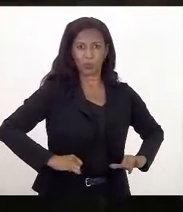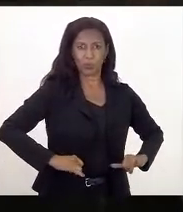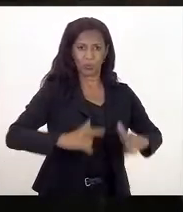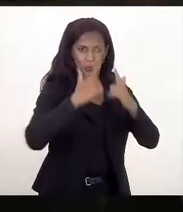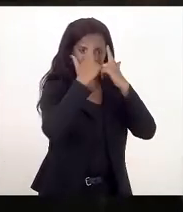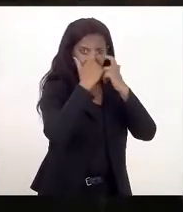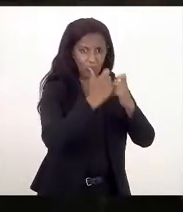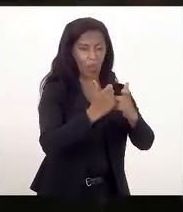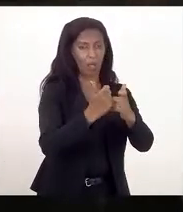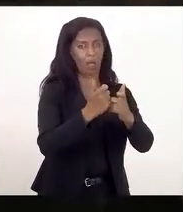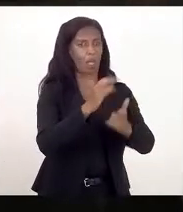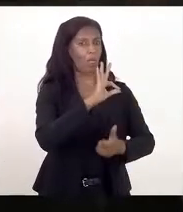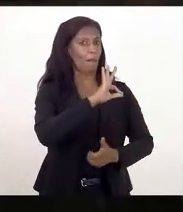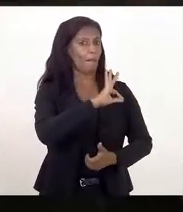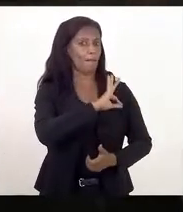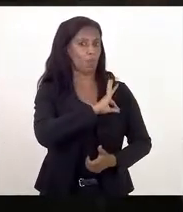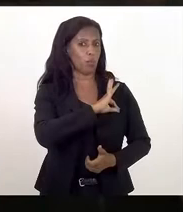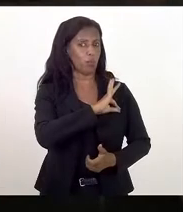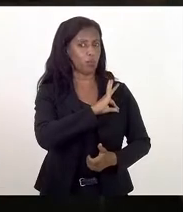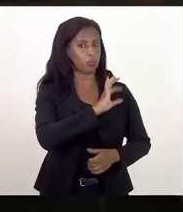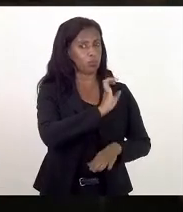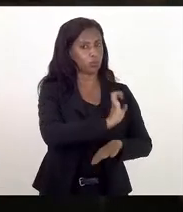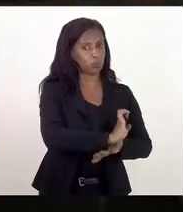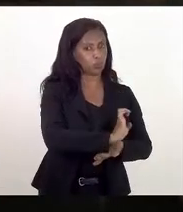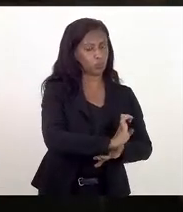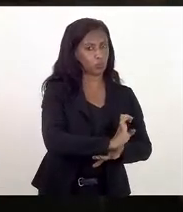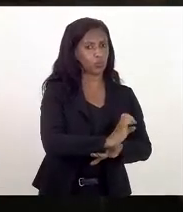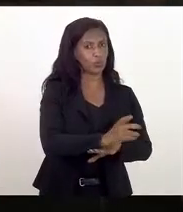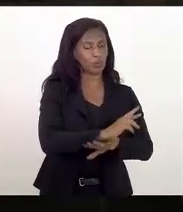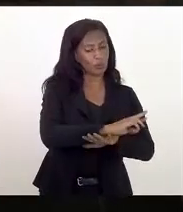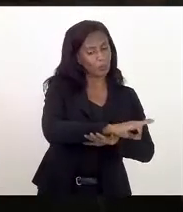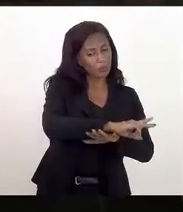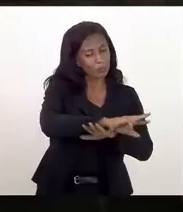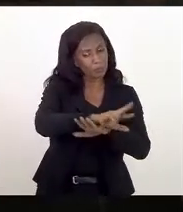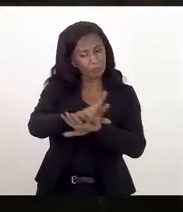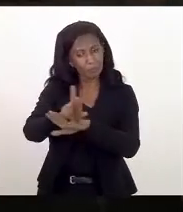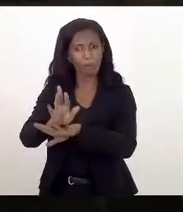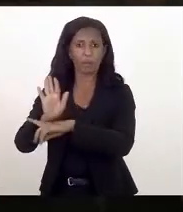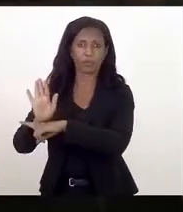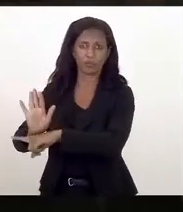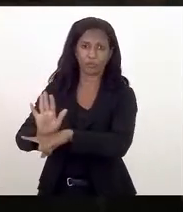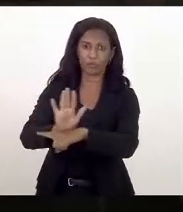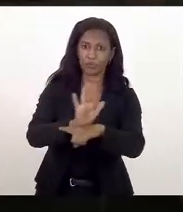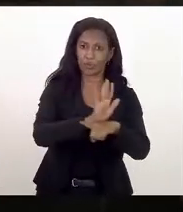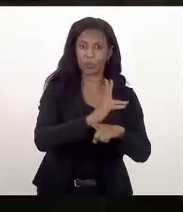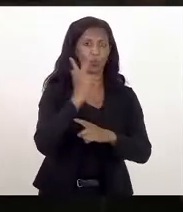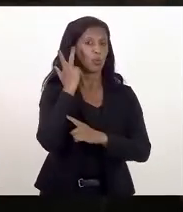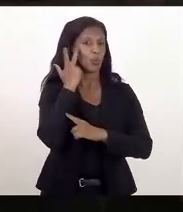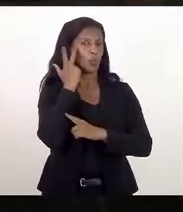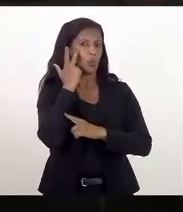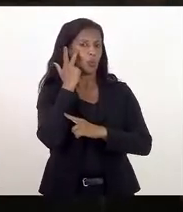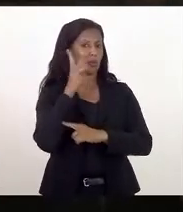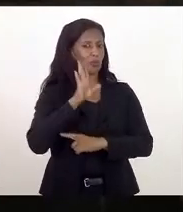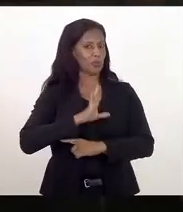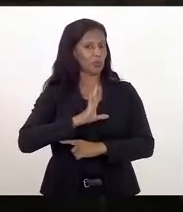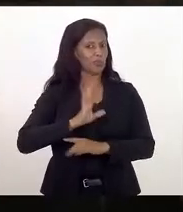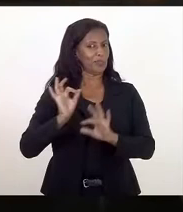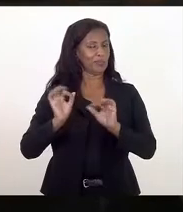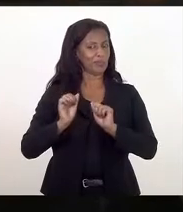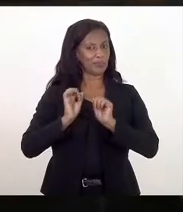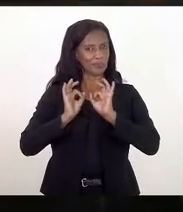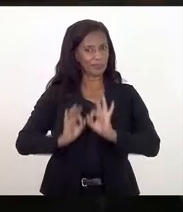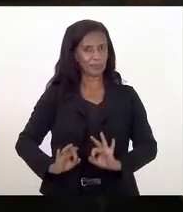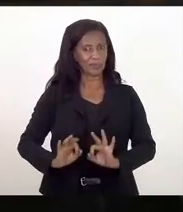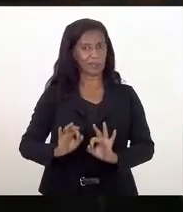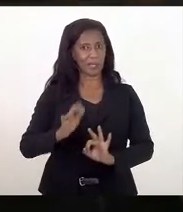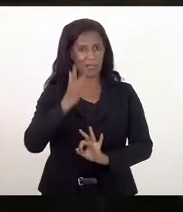da violência policial estatal. Então, há aí uma gama de atendimento que, normalmente, no português, claro, são aqueles